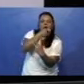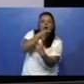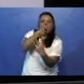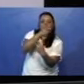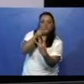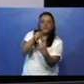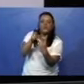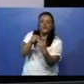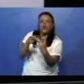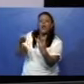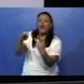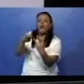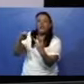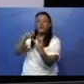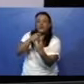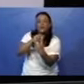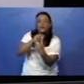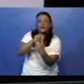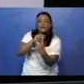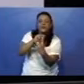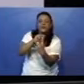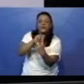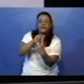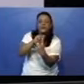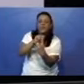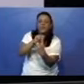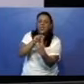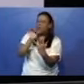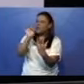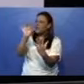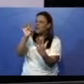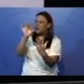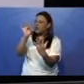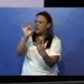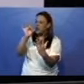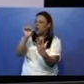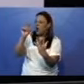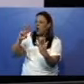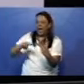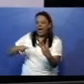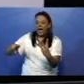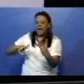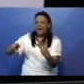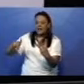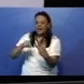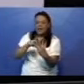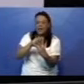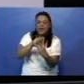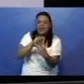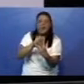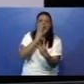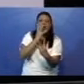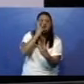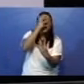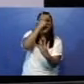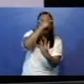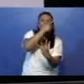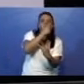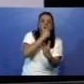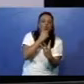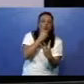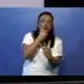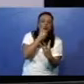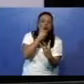depois ele o outro adjetivo ele é um gato é mesmo mas ele não é só um gato siamesa ele é um lindo gato